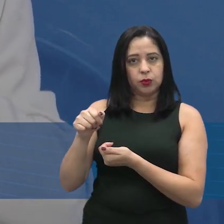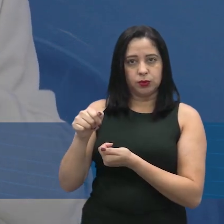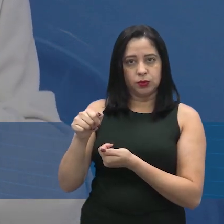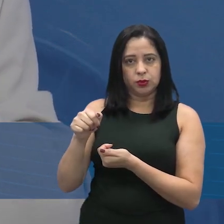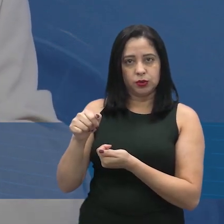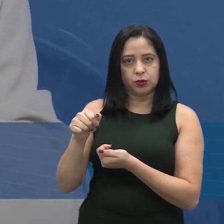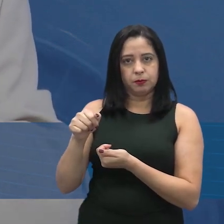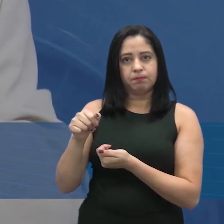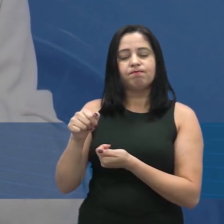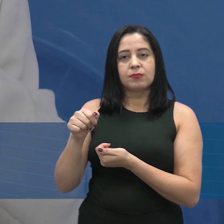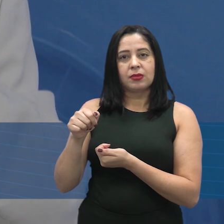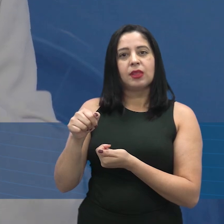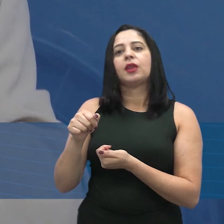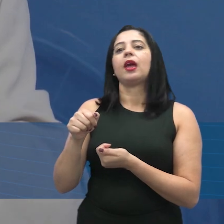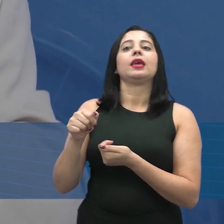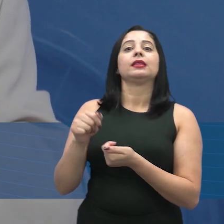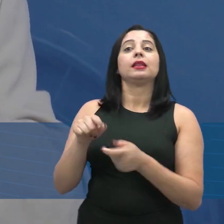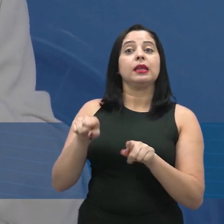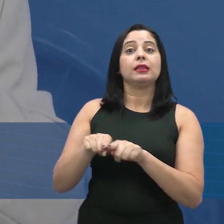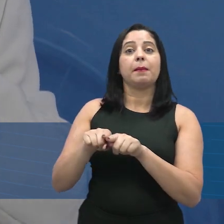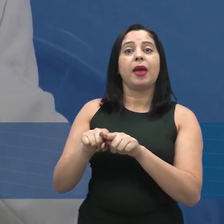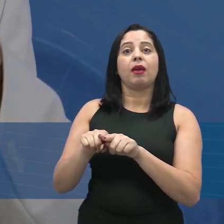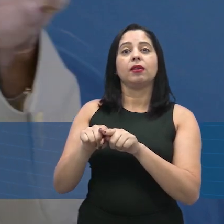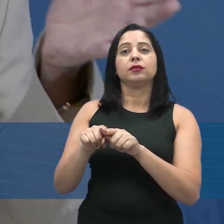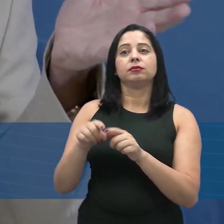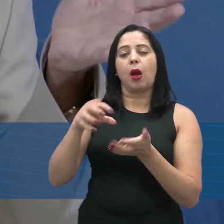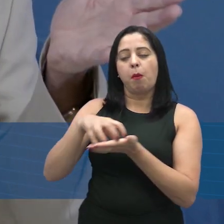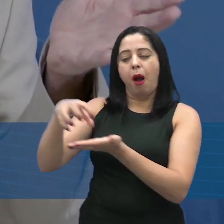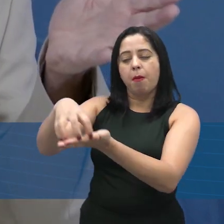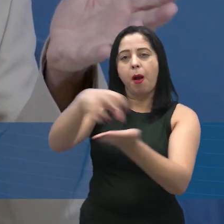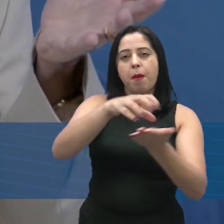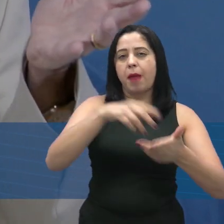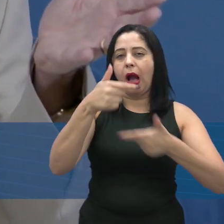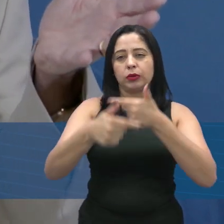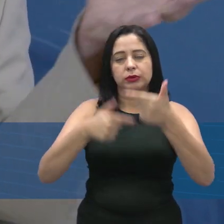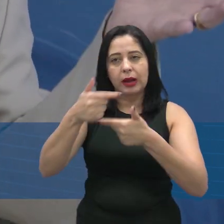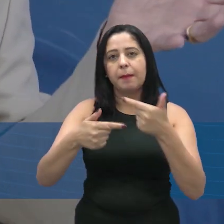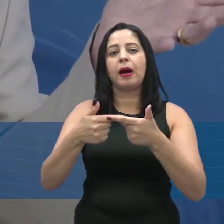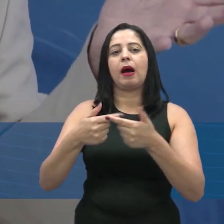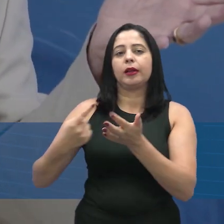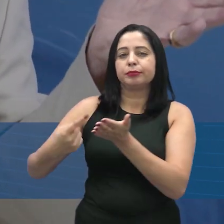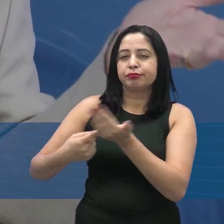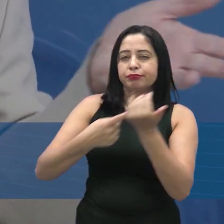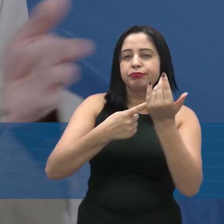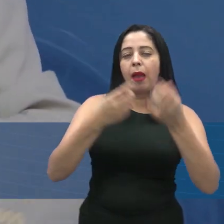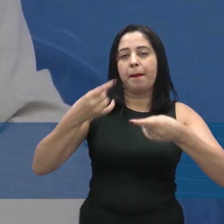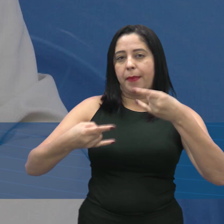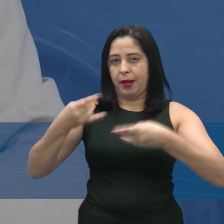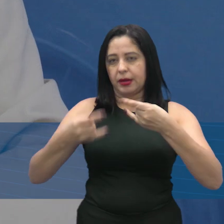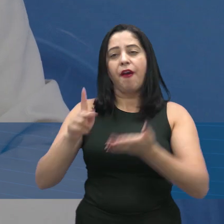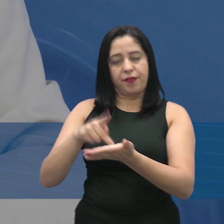de postos de trabalho, pela troca, pelo trabalho mecatrônico e automatizado, isso é